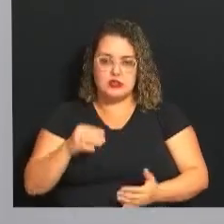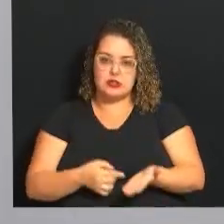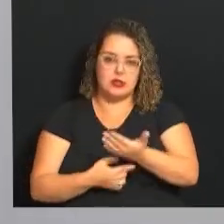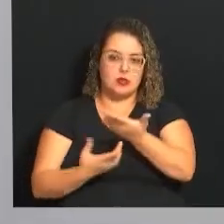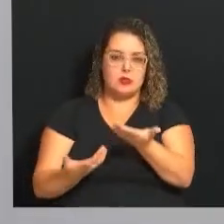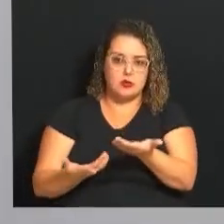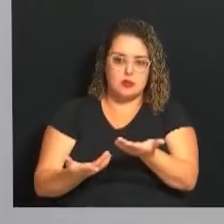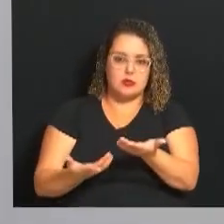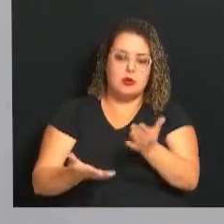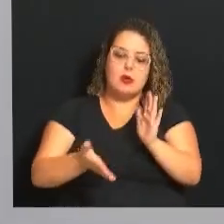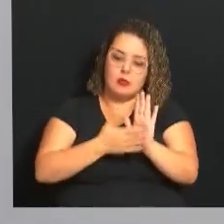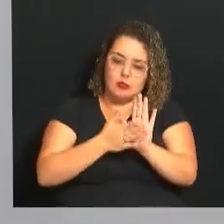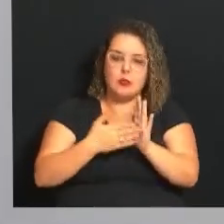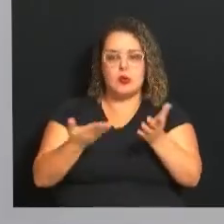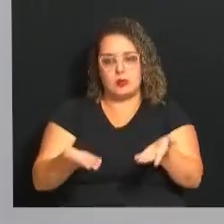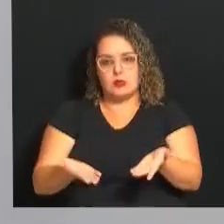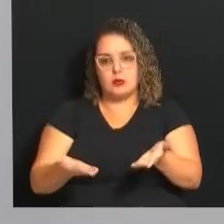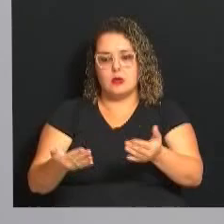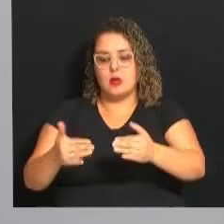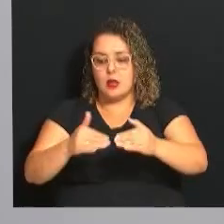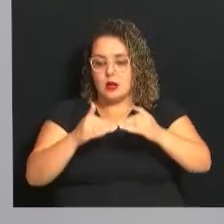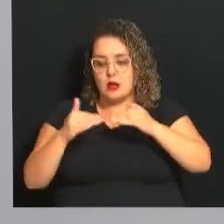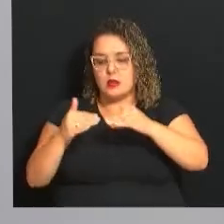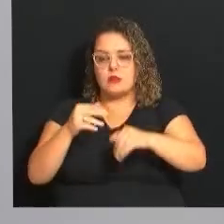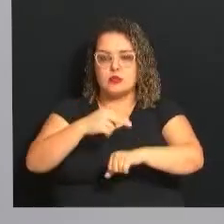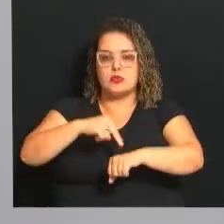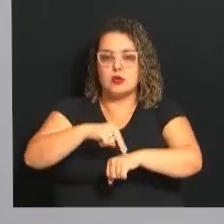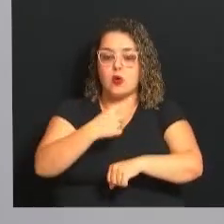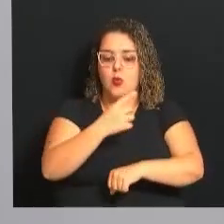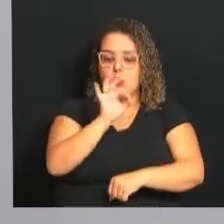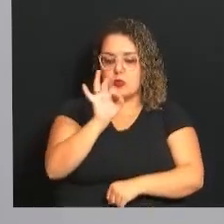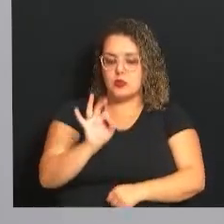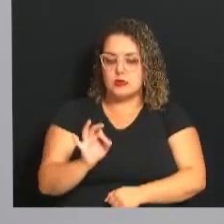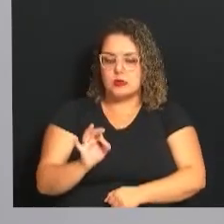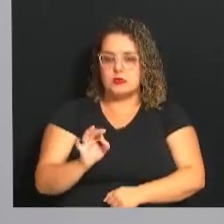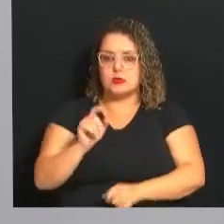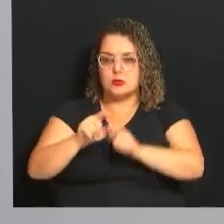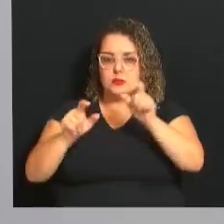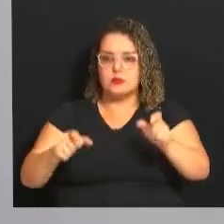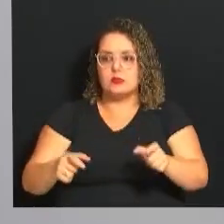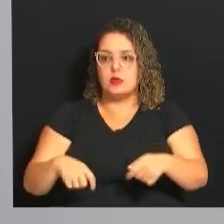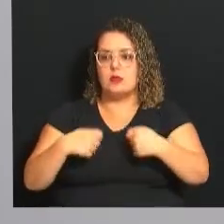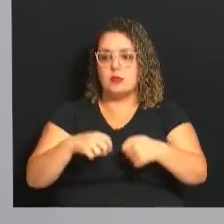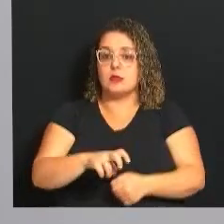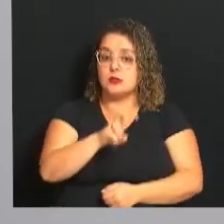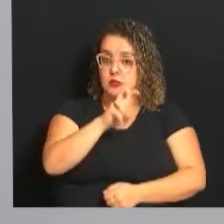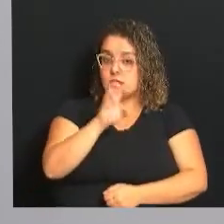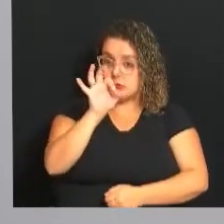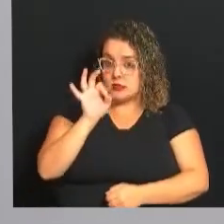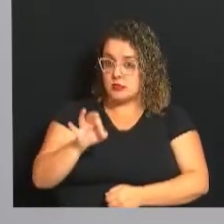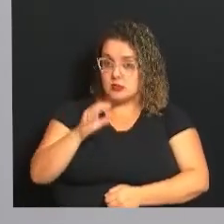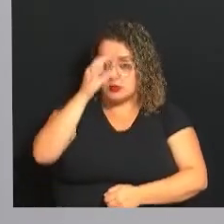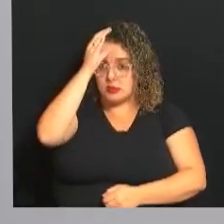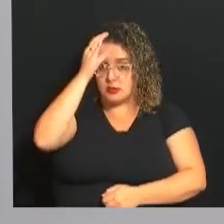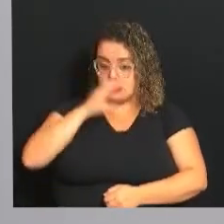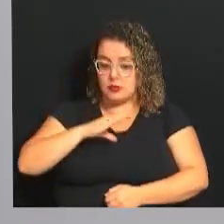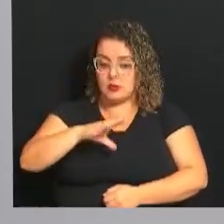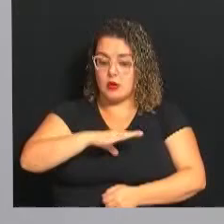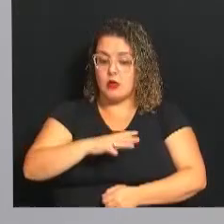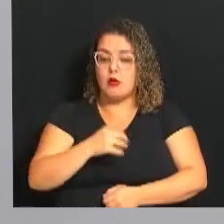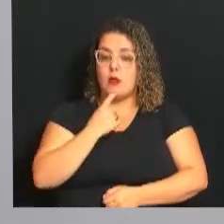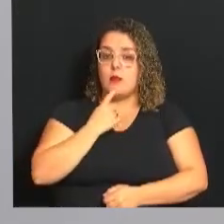onde aqui em Campinas Diferentemente a nível nacional que é um por cento da população a gente é de cinco porcento de